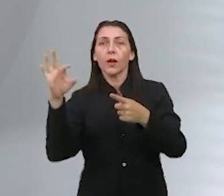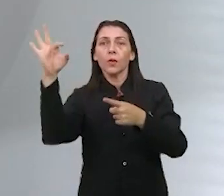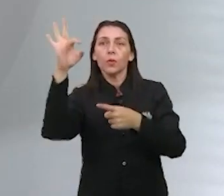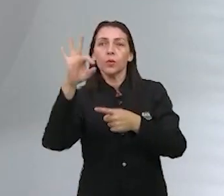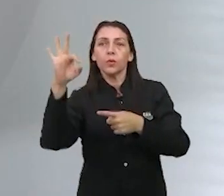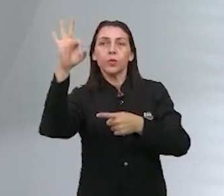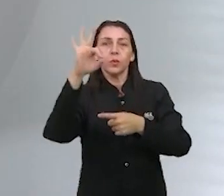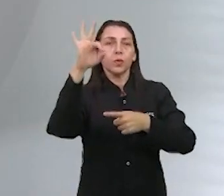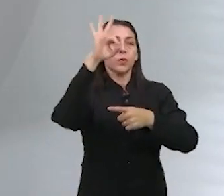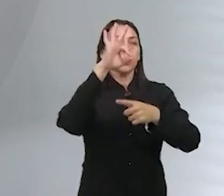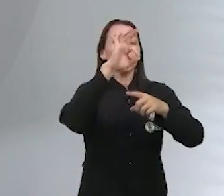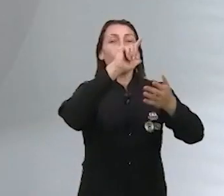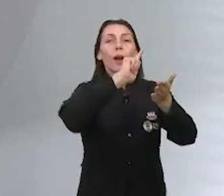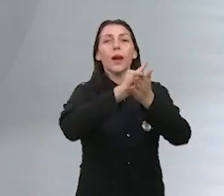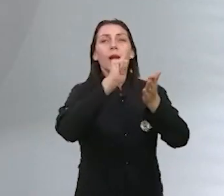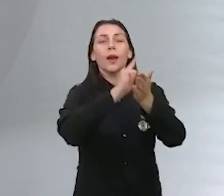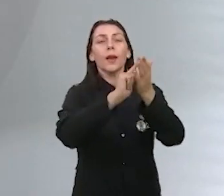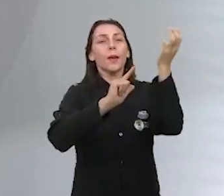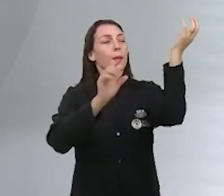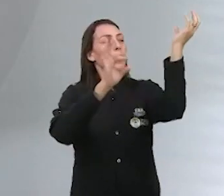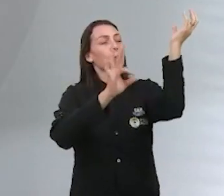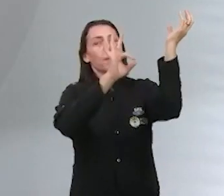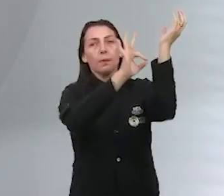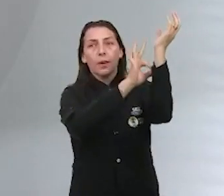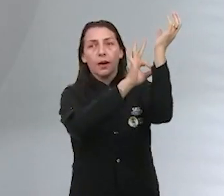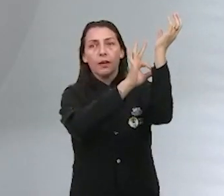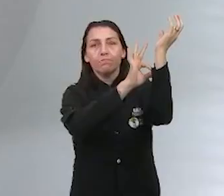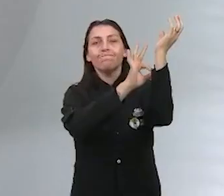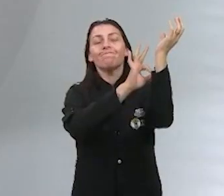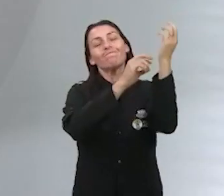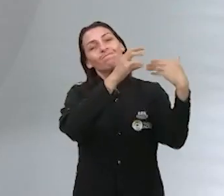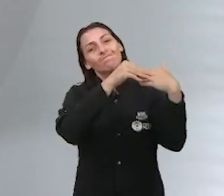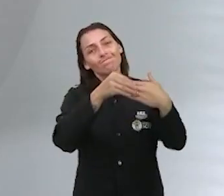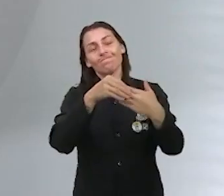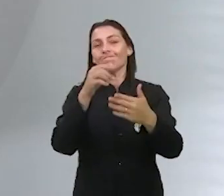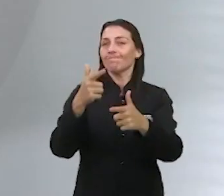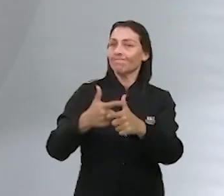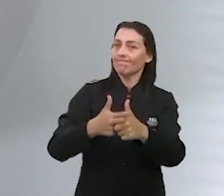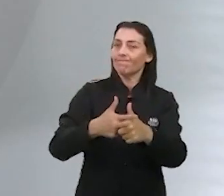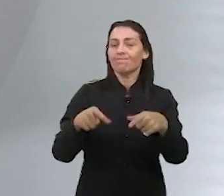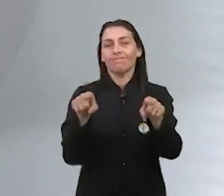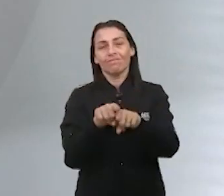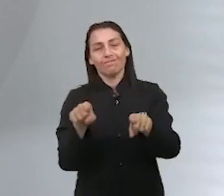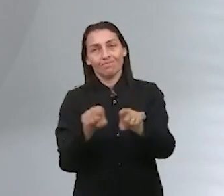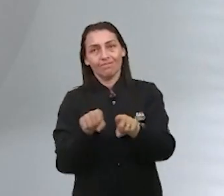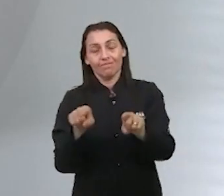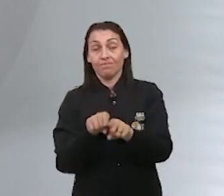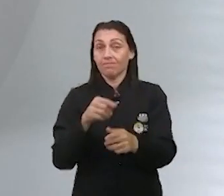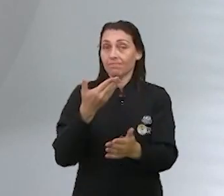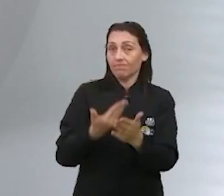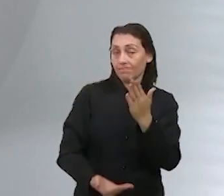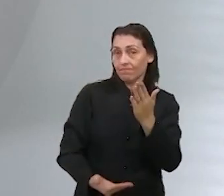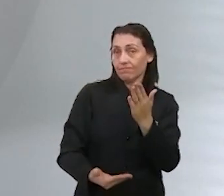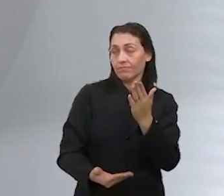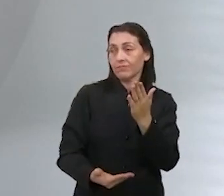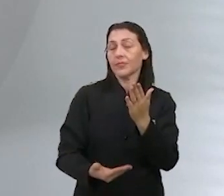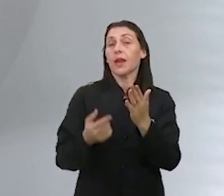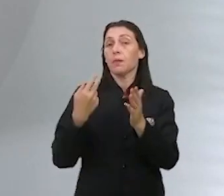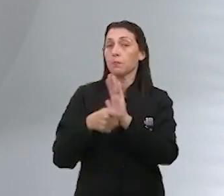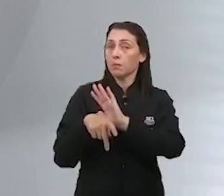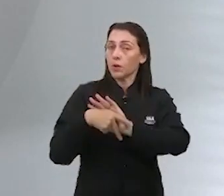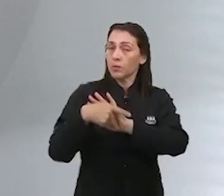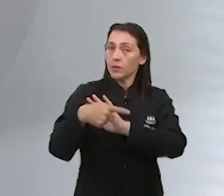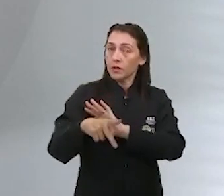fazia essa polinização entre uma árvore e outra. Isso traz problemas enormes também, você acaba perdendo algo que é seu,